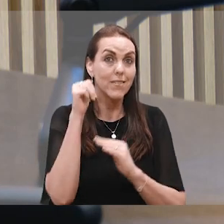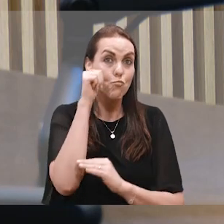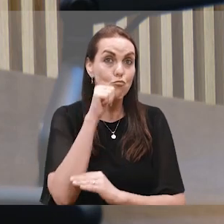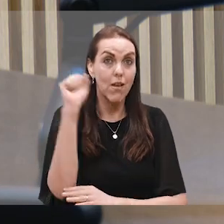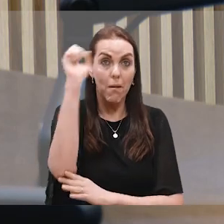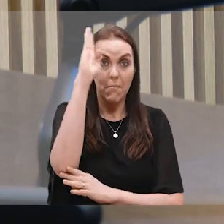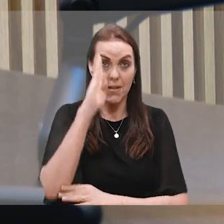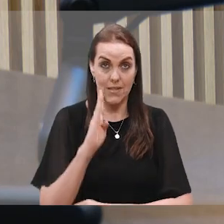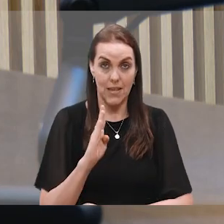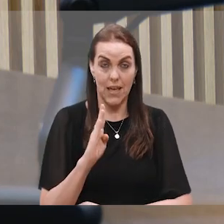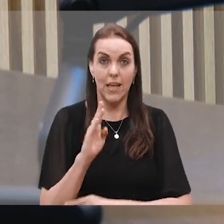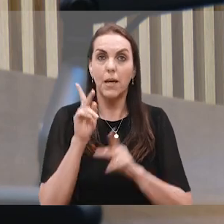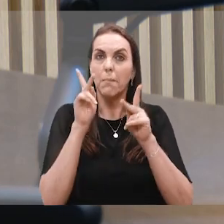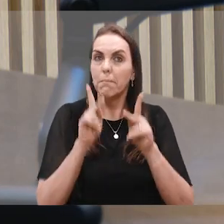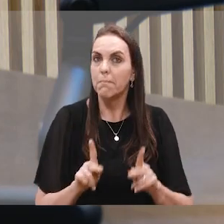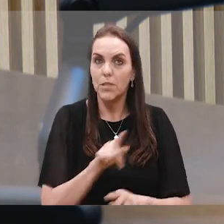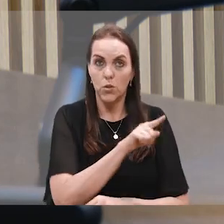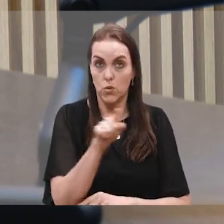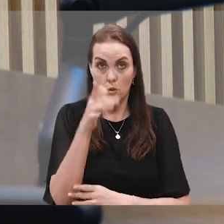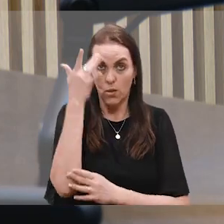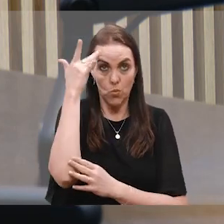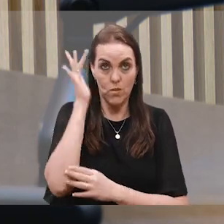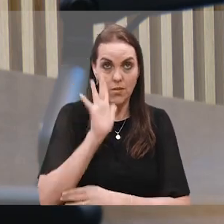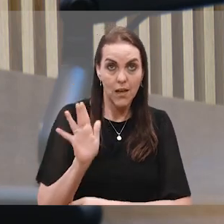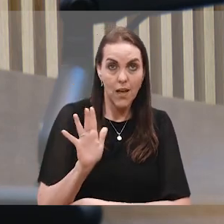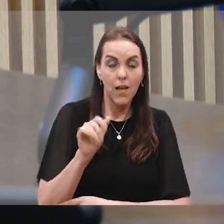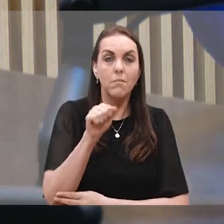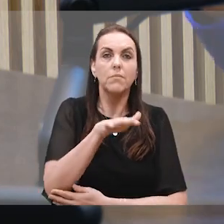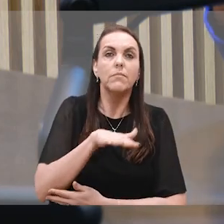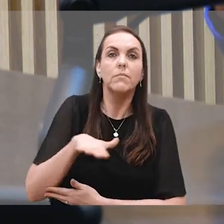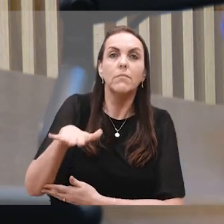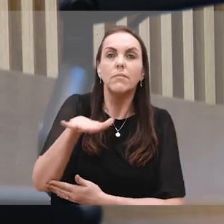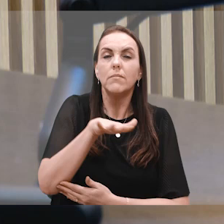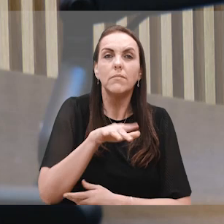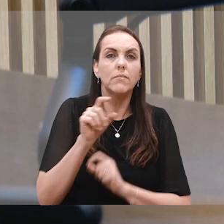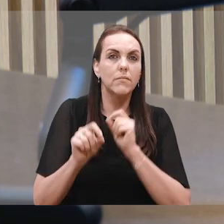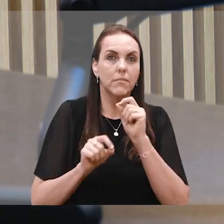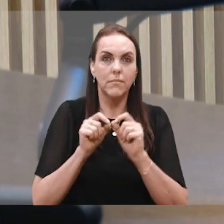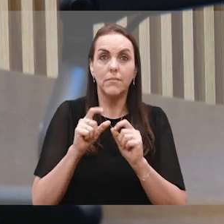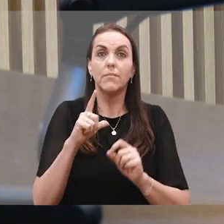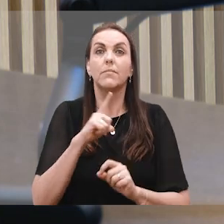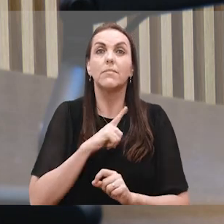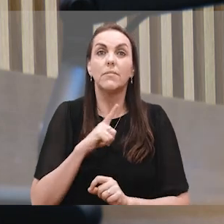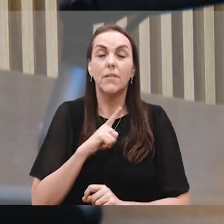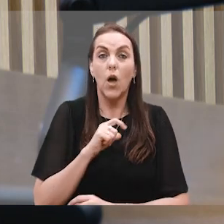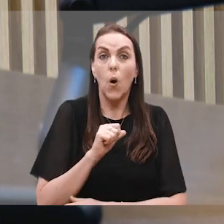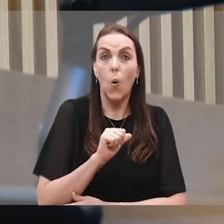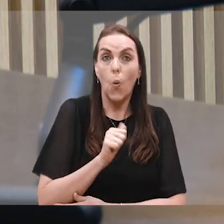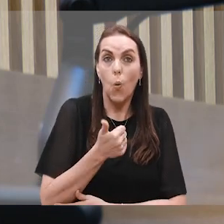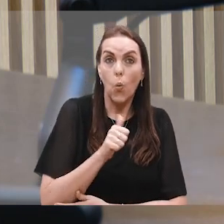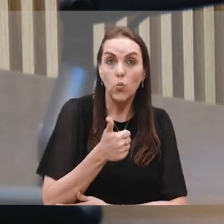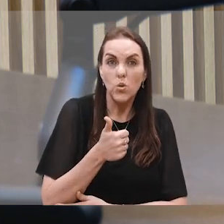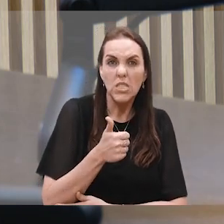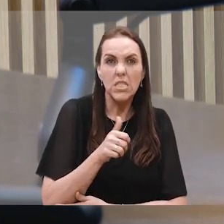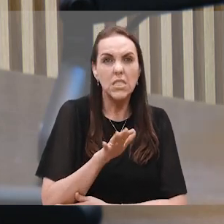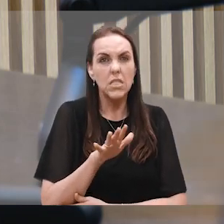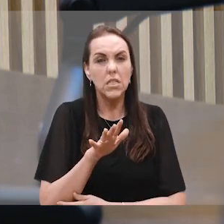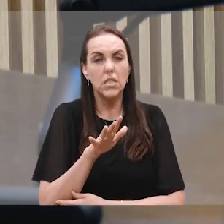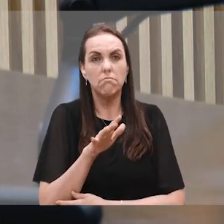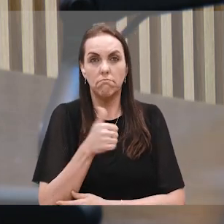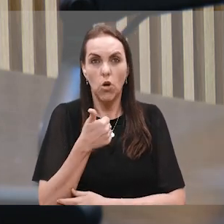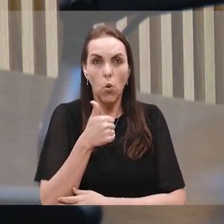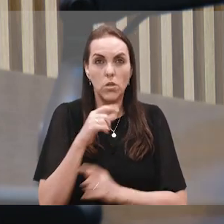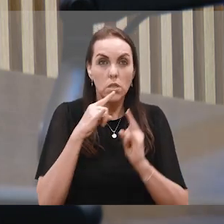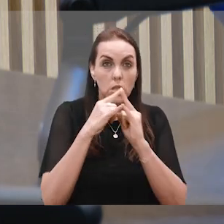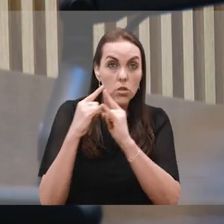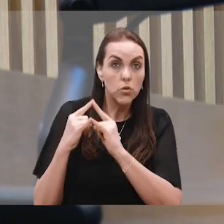da Mulher Brasileira, para quem não sabe, né, ela é um espaço onde terá em torno